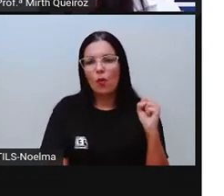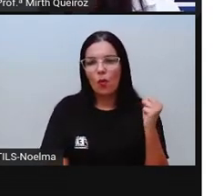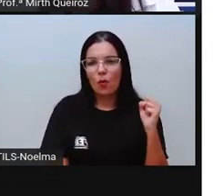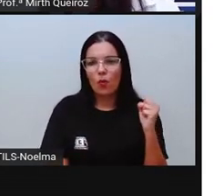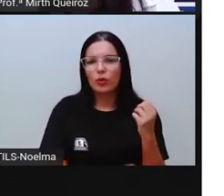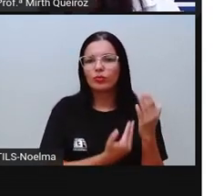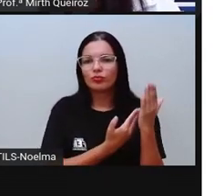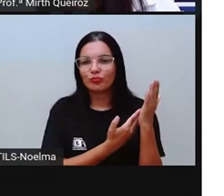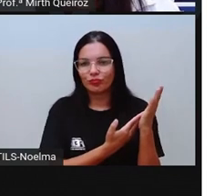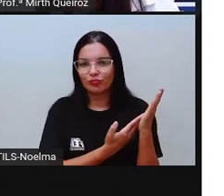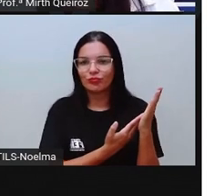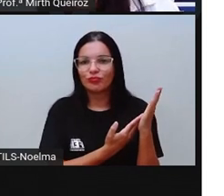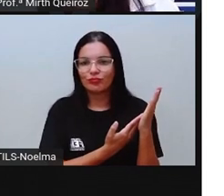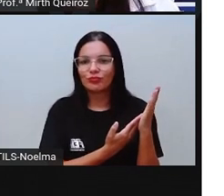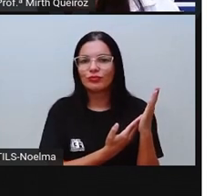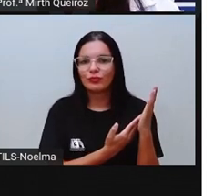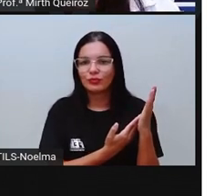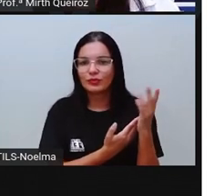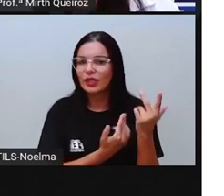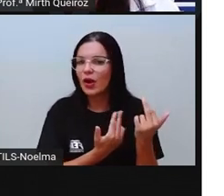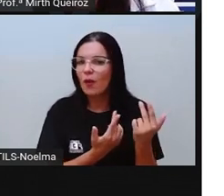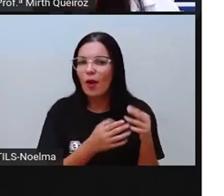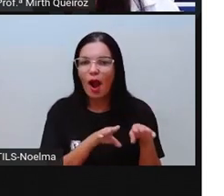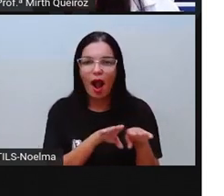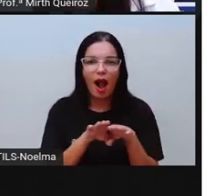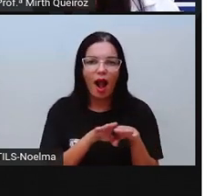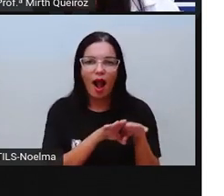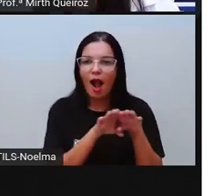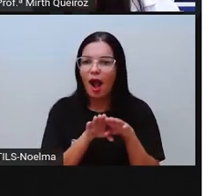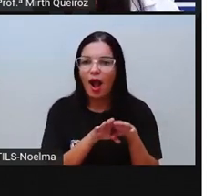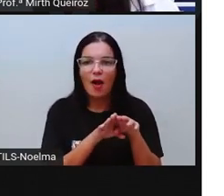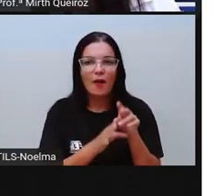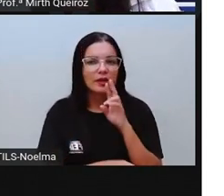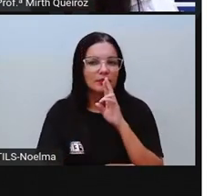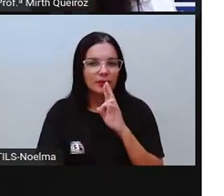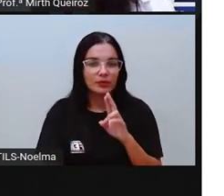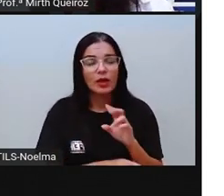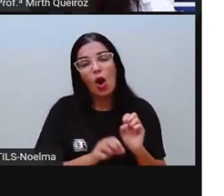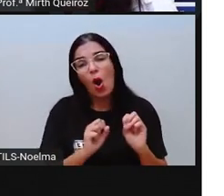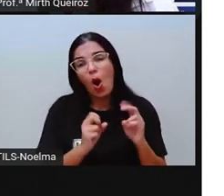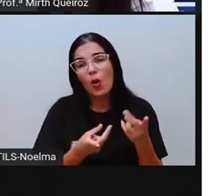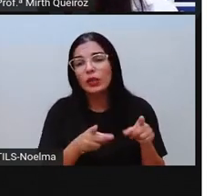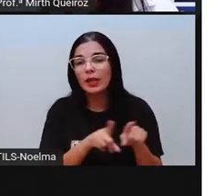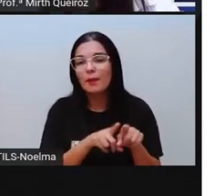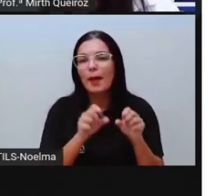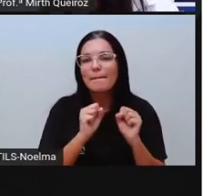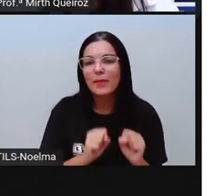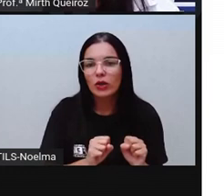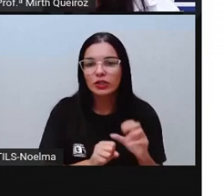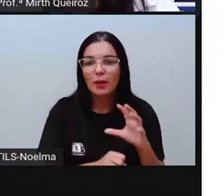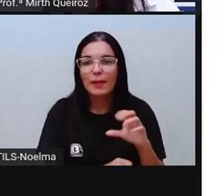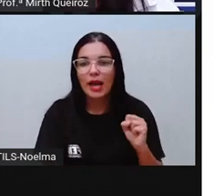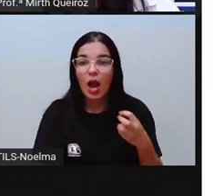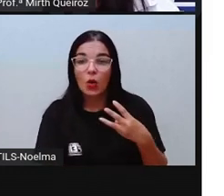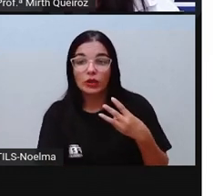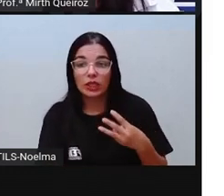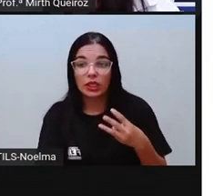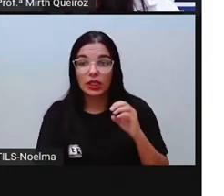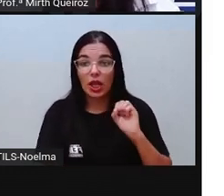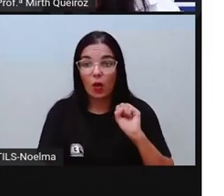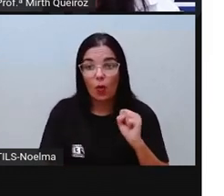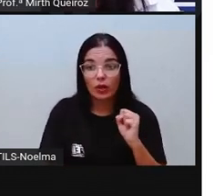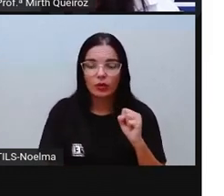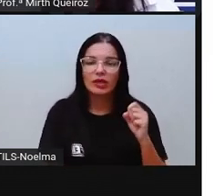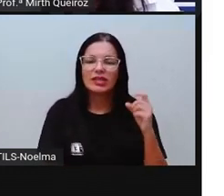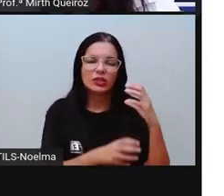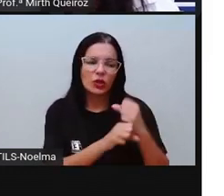8 vezes 6, que vai dar o mesmo resultado, 228. Ou eu posso também pegar esses 38 quilos